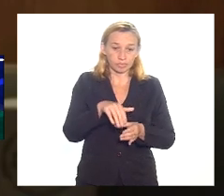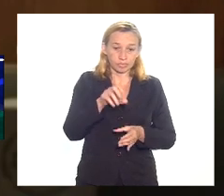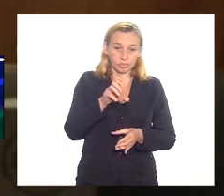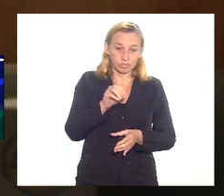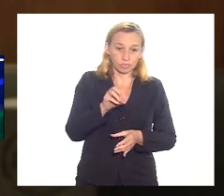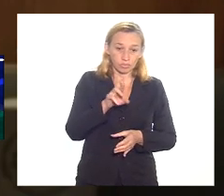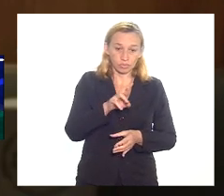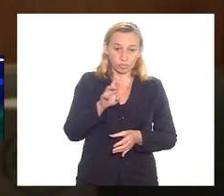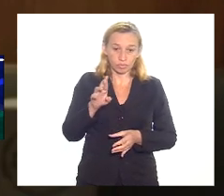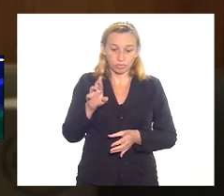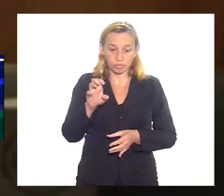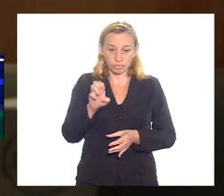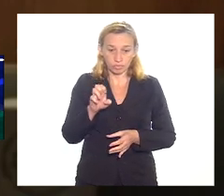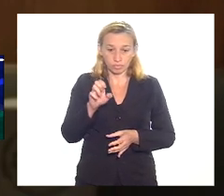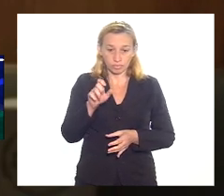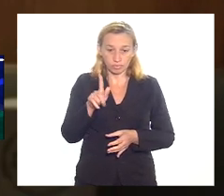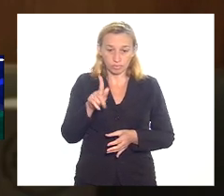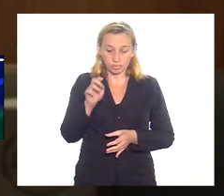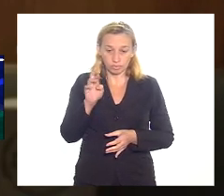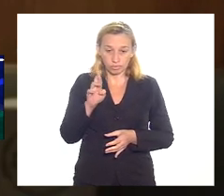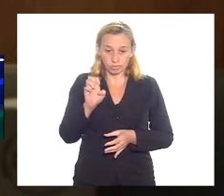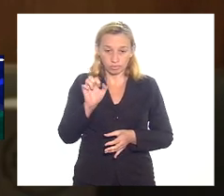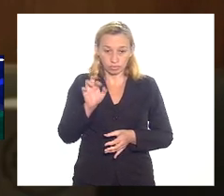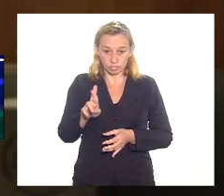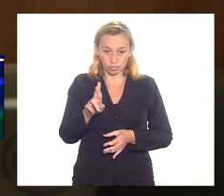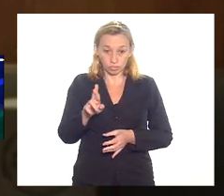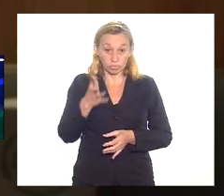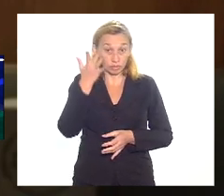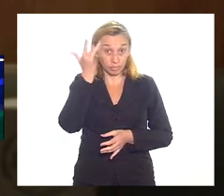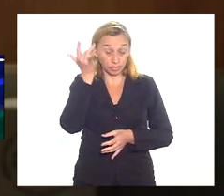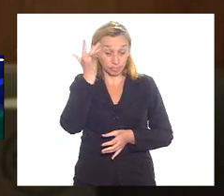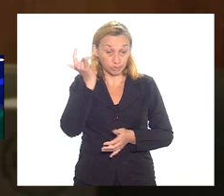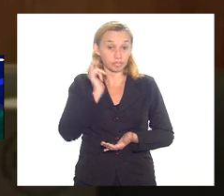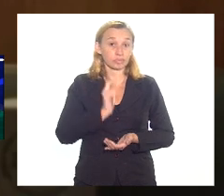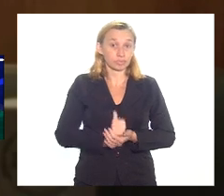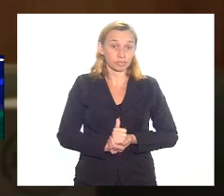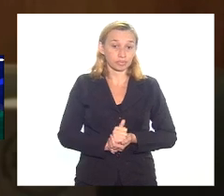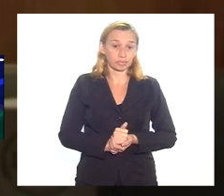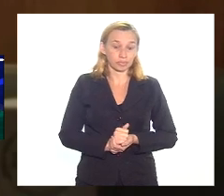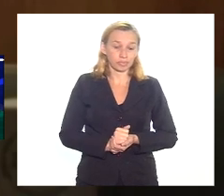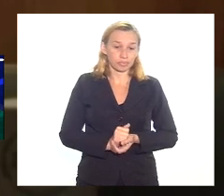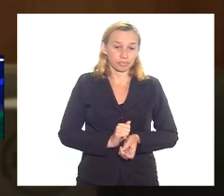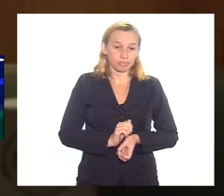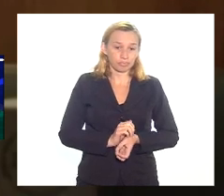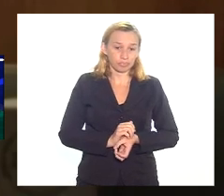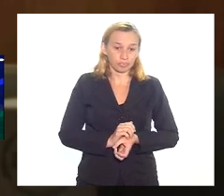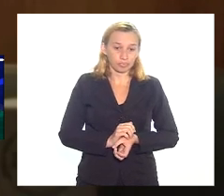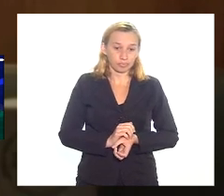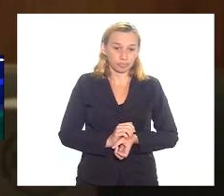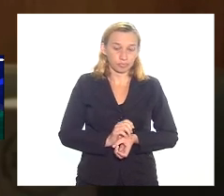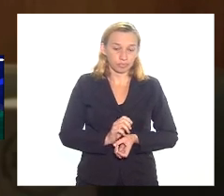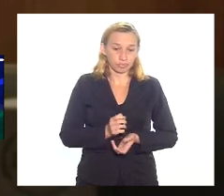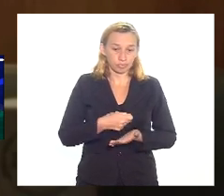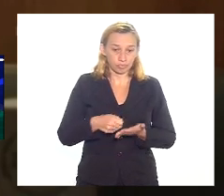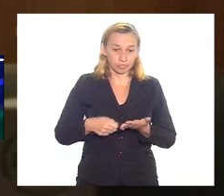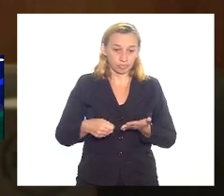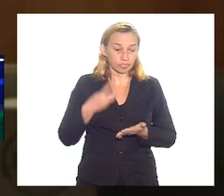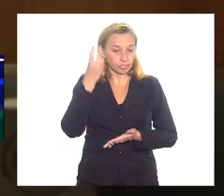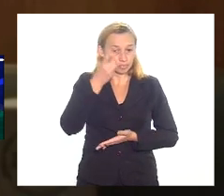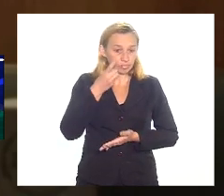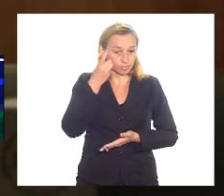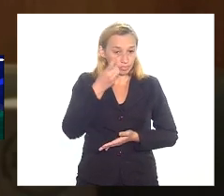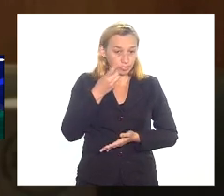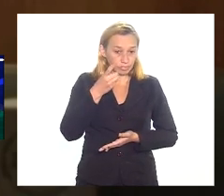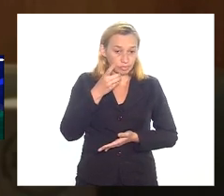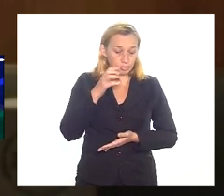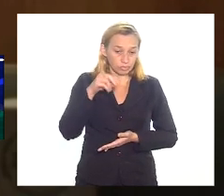corregedor. Tá? Então, será amanhã, tá bom? Está escrito o deputado Noel de